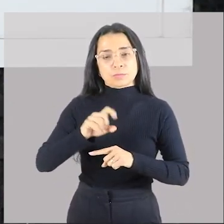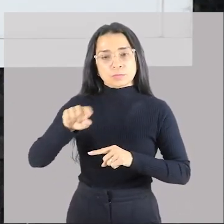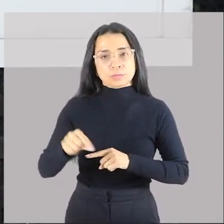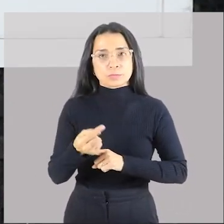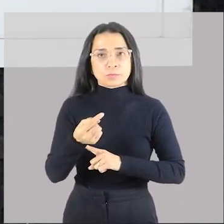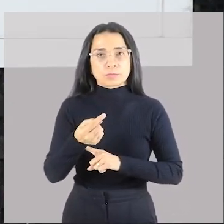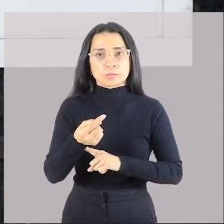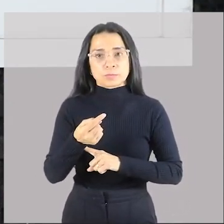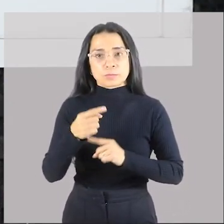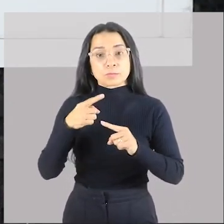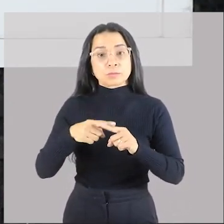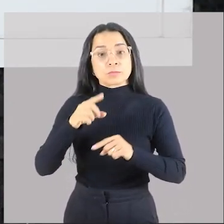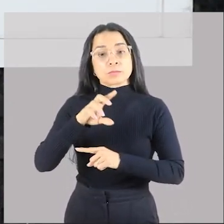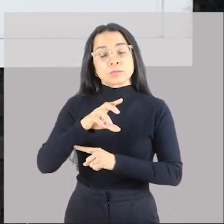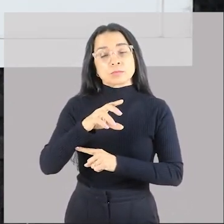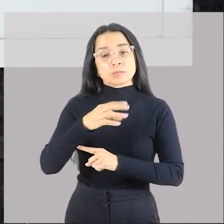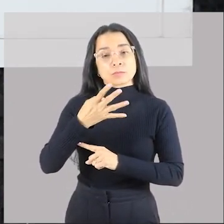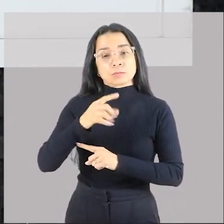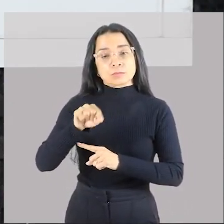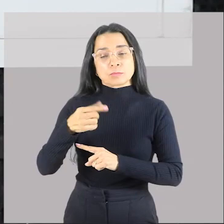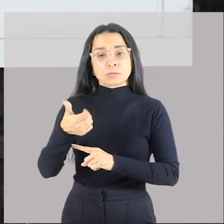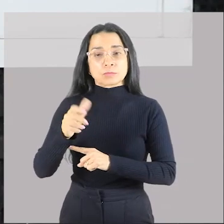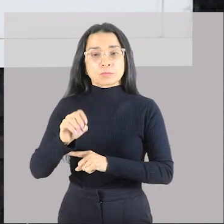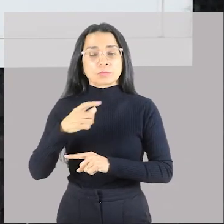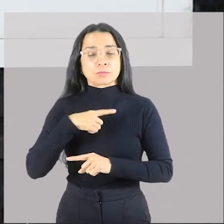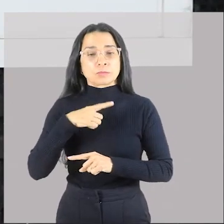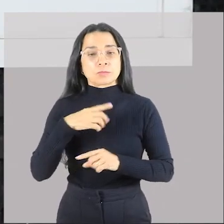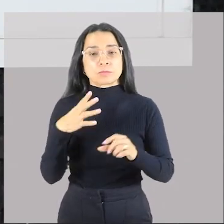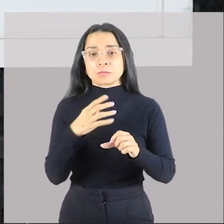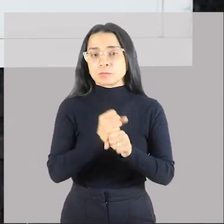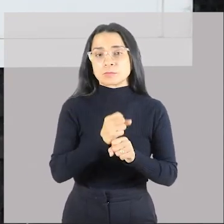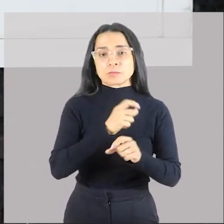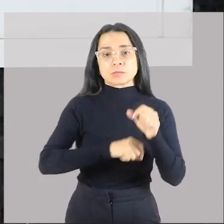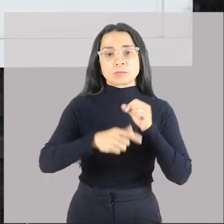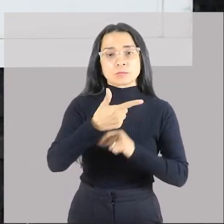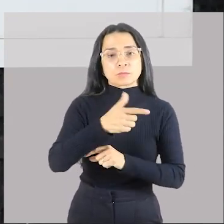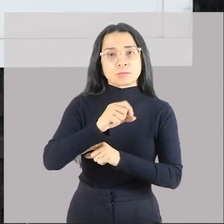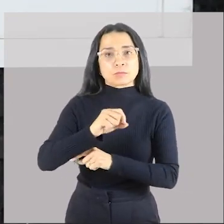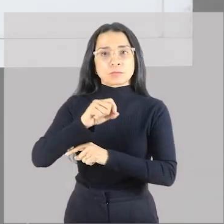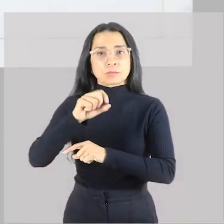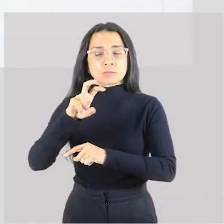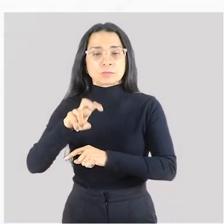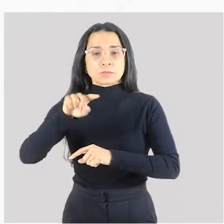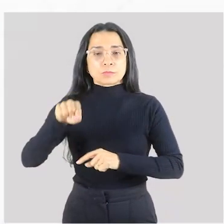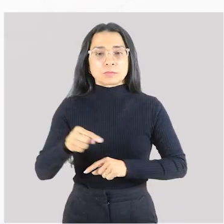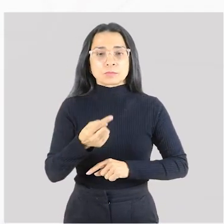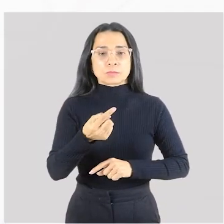por 4,10, você vai ter um montante aí de 205 mil